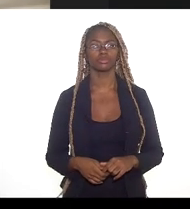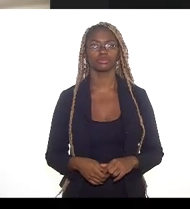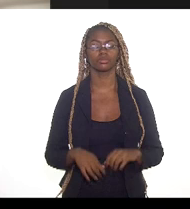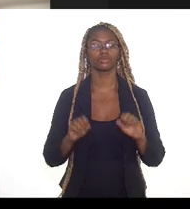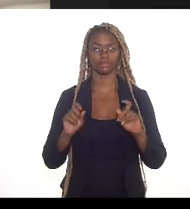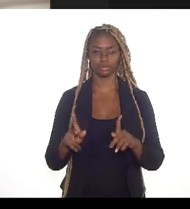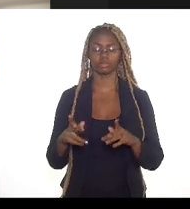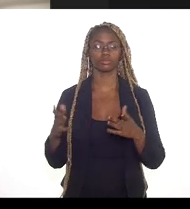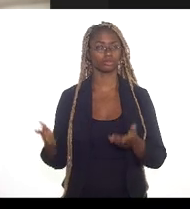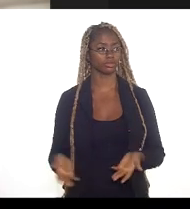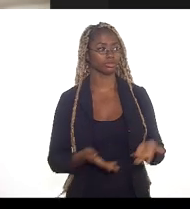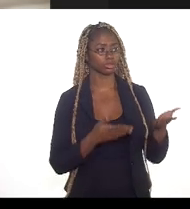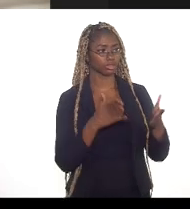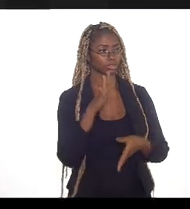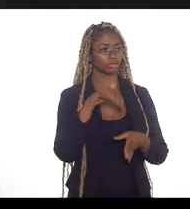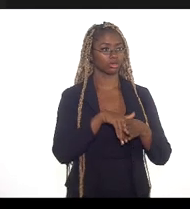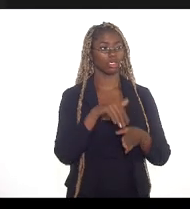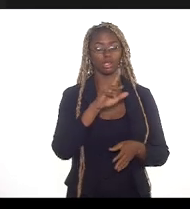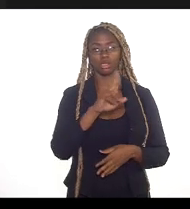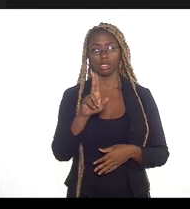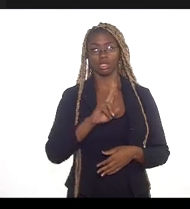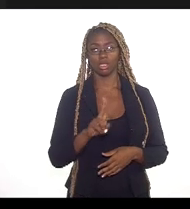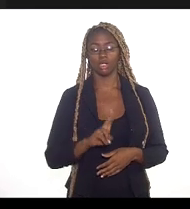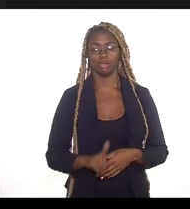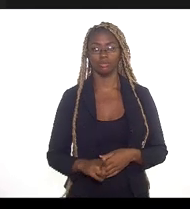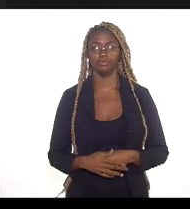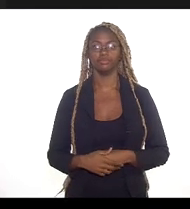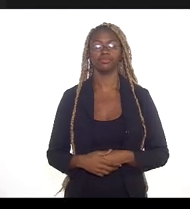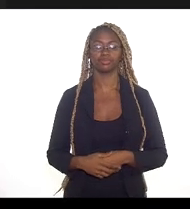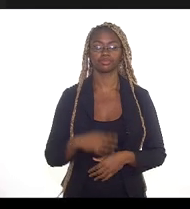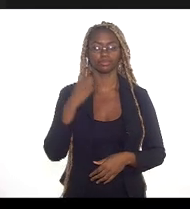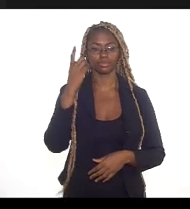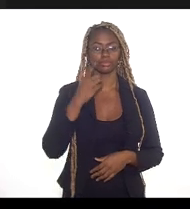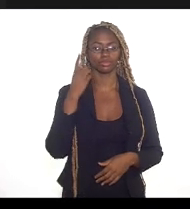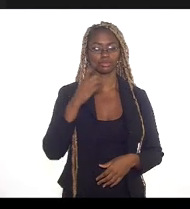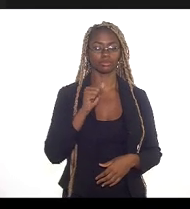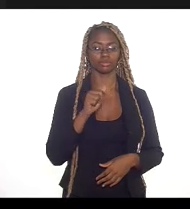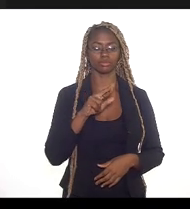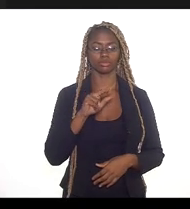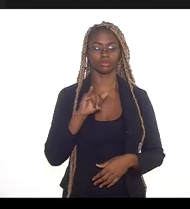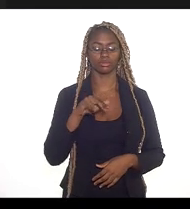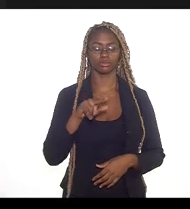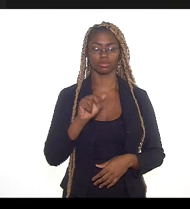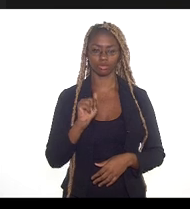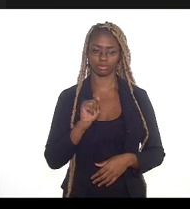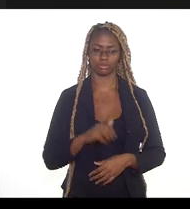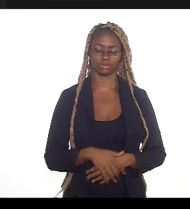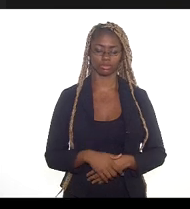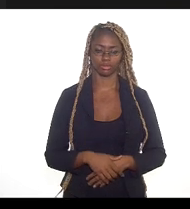Ok, então vamos à votação nominal. Deputada Adriana Baltazar.